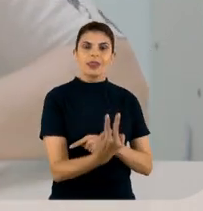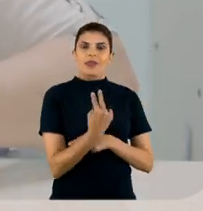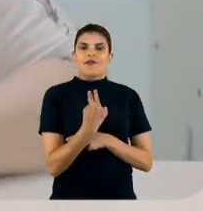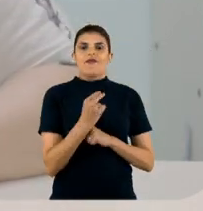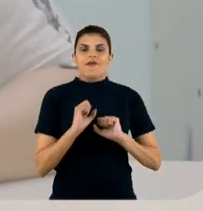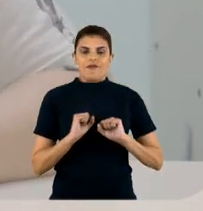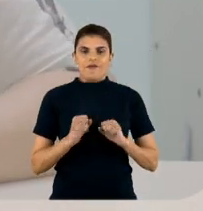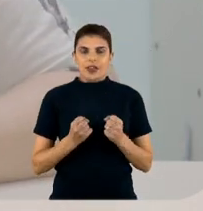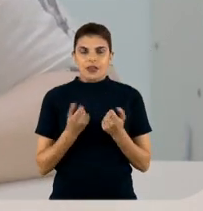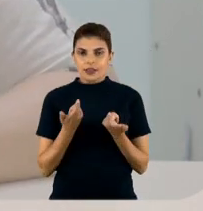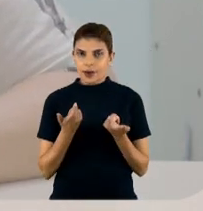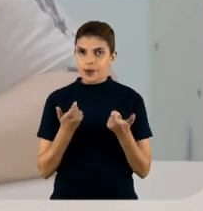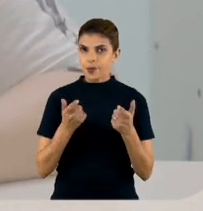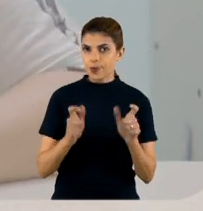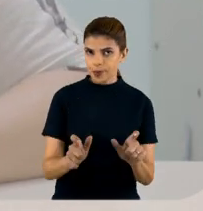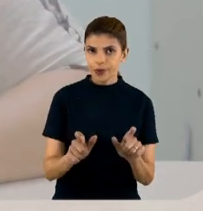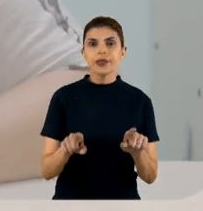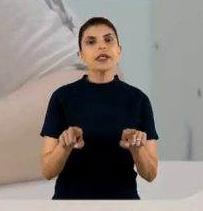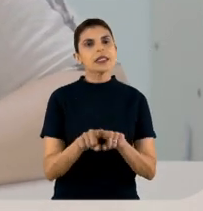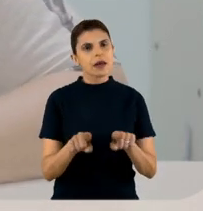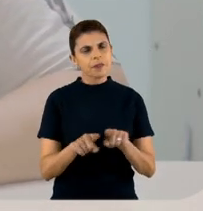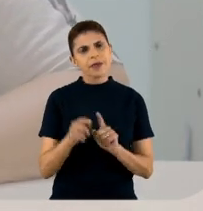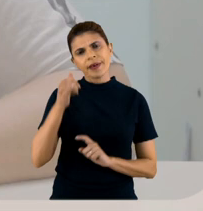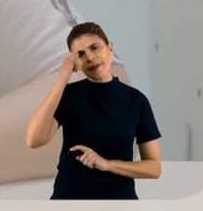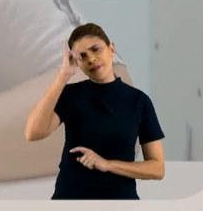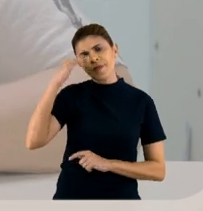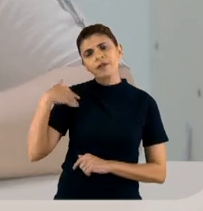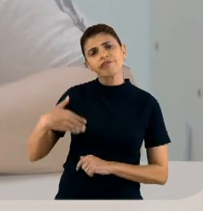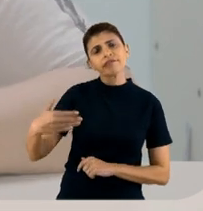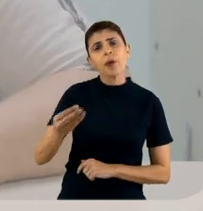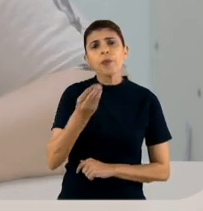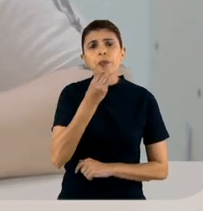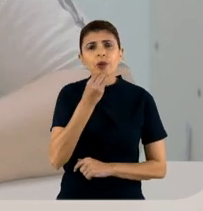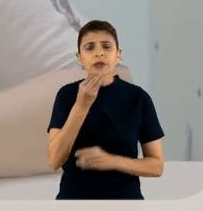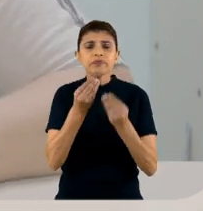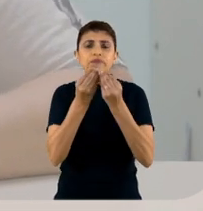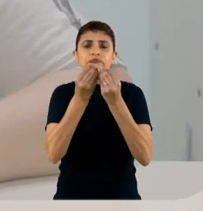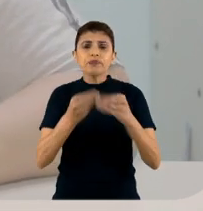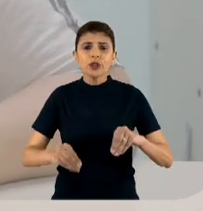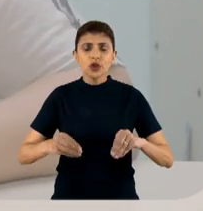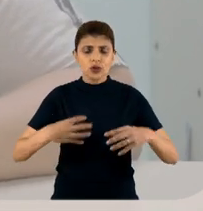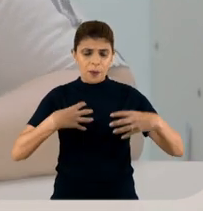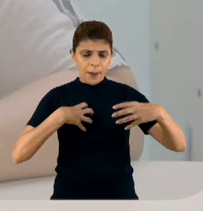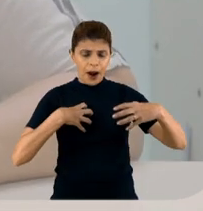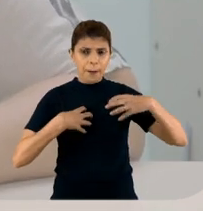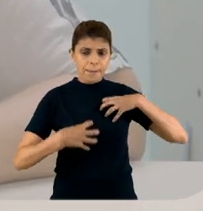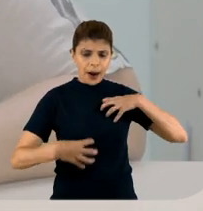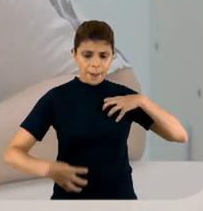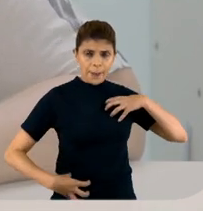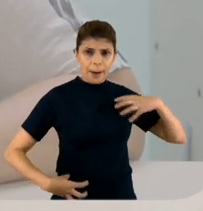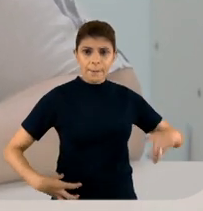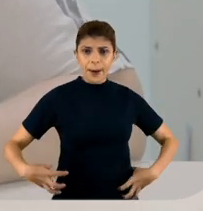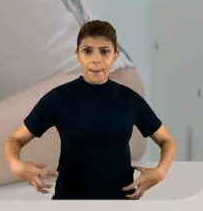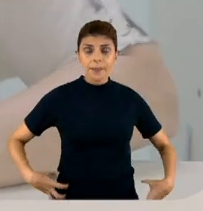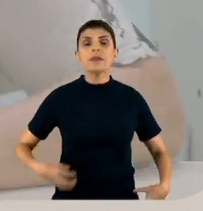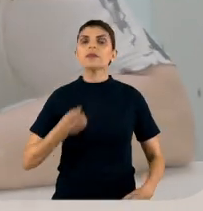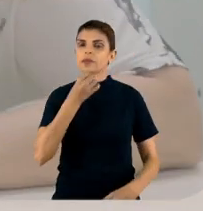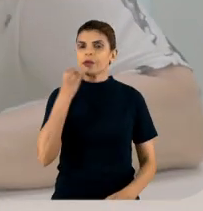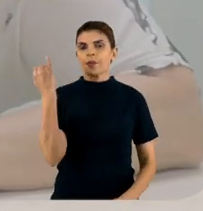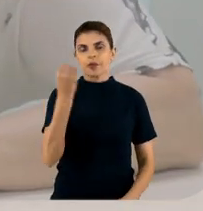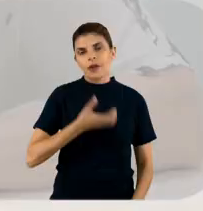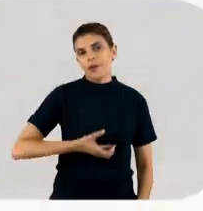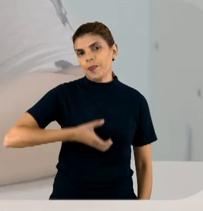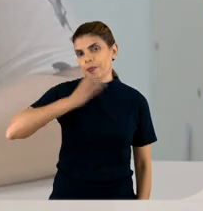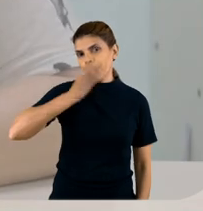defesa imunológica mesmo e previne a possibilidade de também de danos a outros órgãos é muito importante você ficar bem